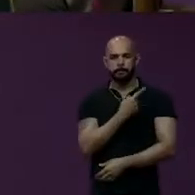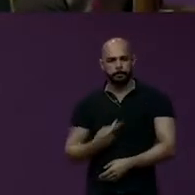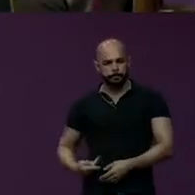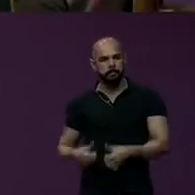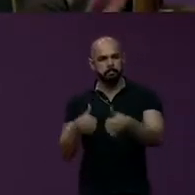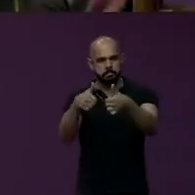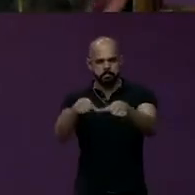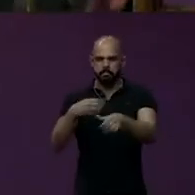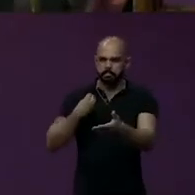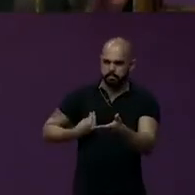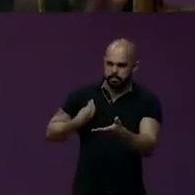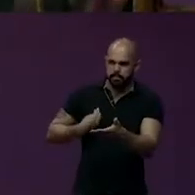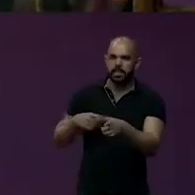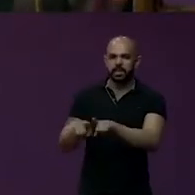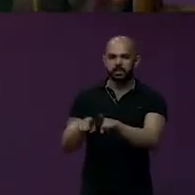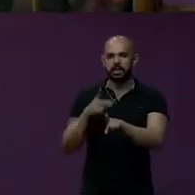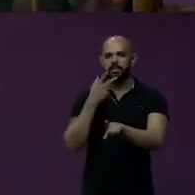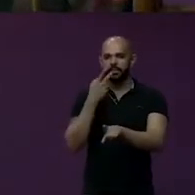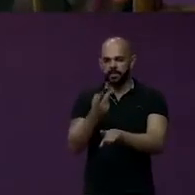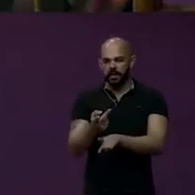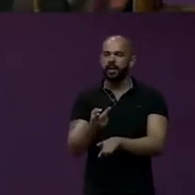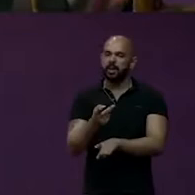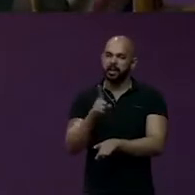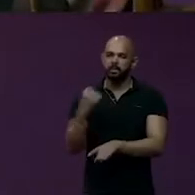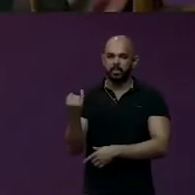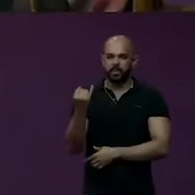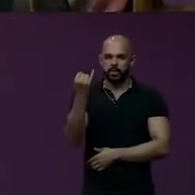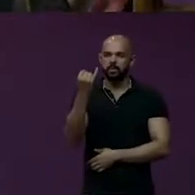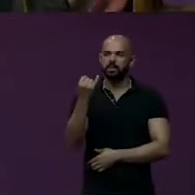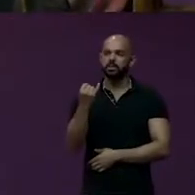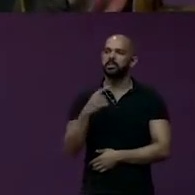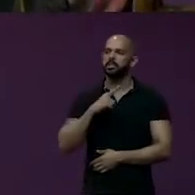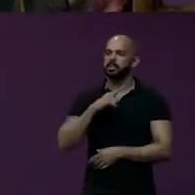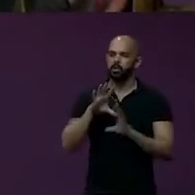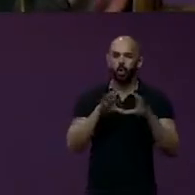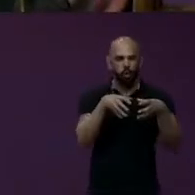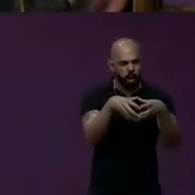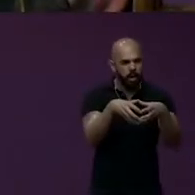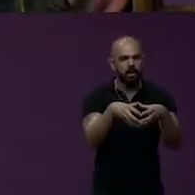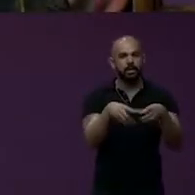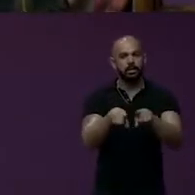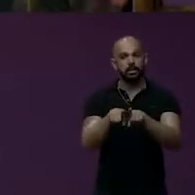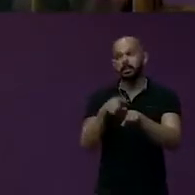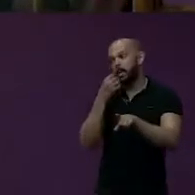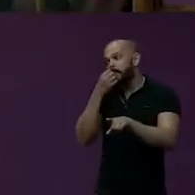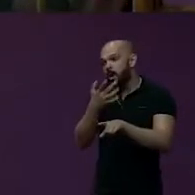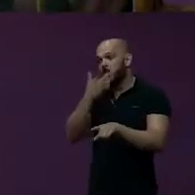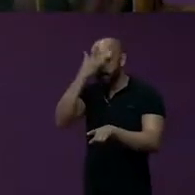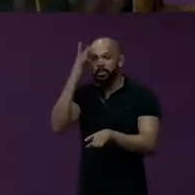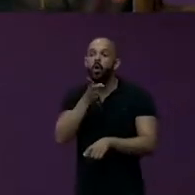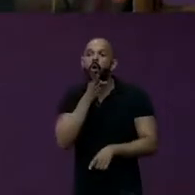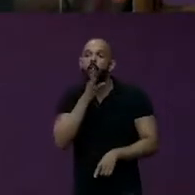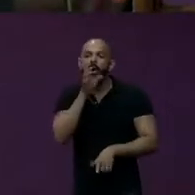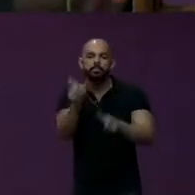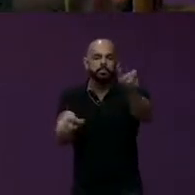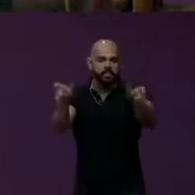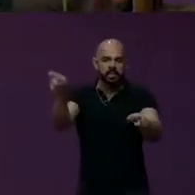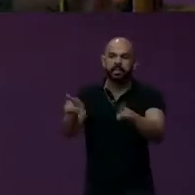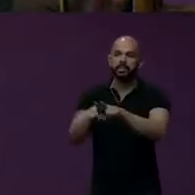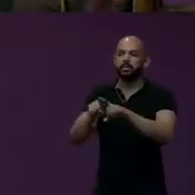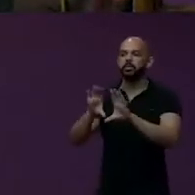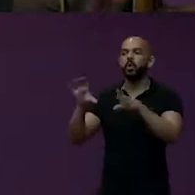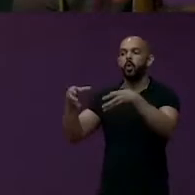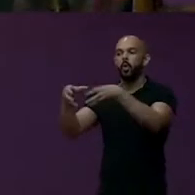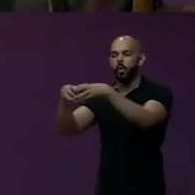aqui também, quero mencionar isso, nosso gabinete, e depois é bom, né, as pessoas conhecerem todo mundo, nosso